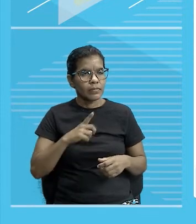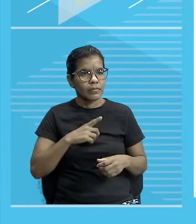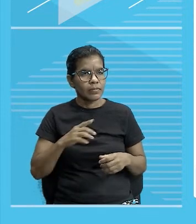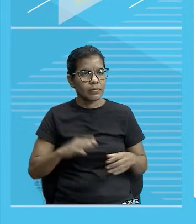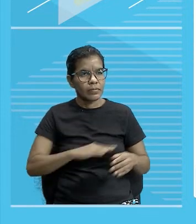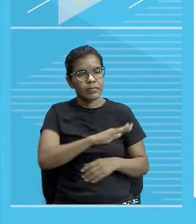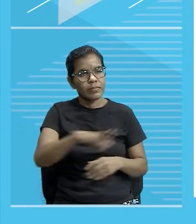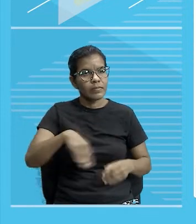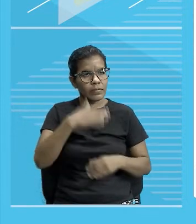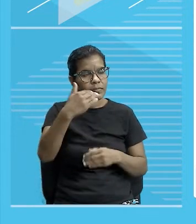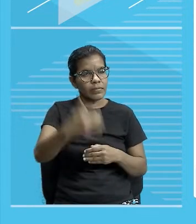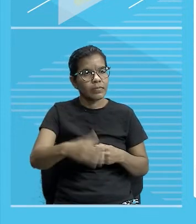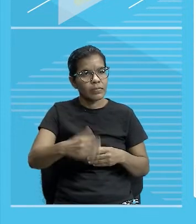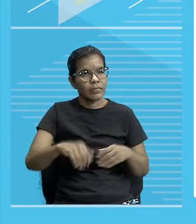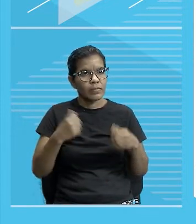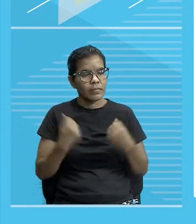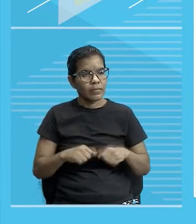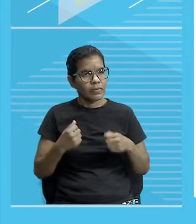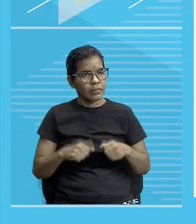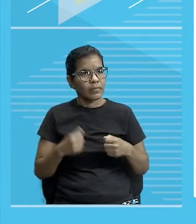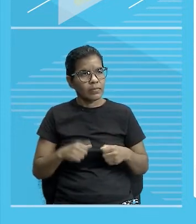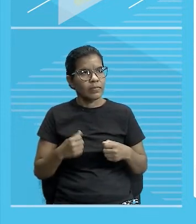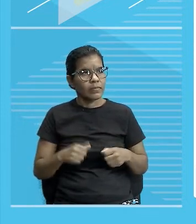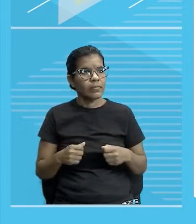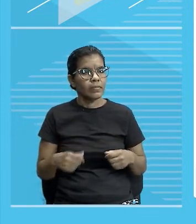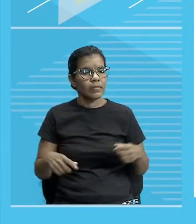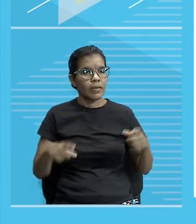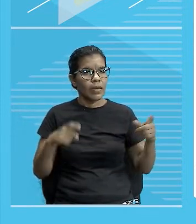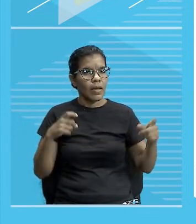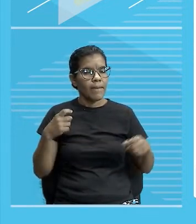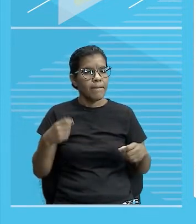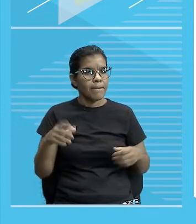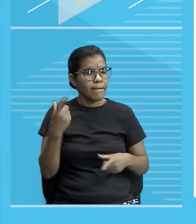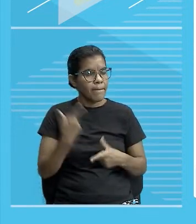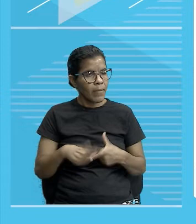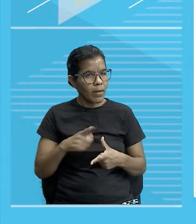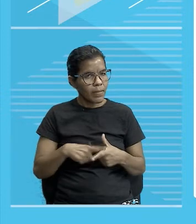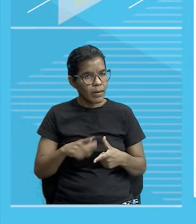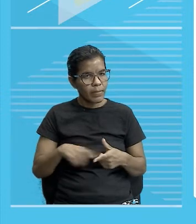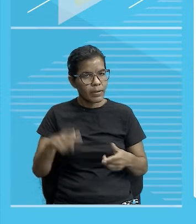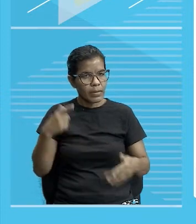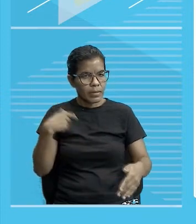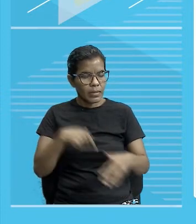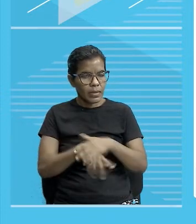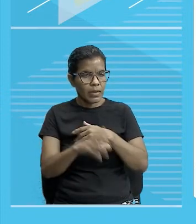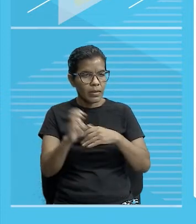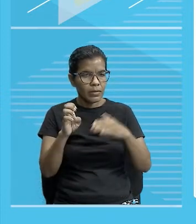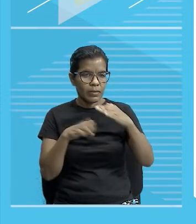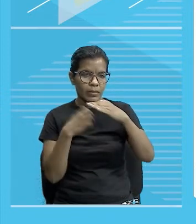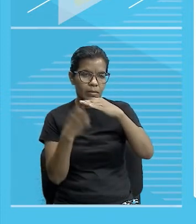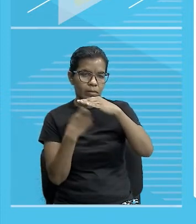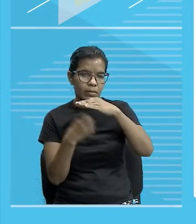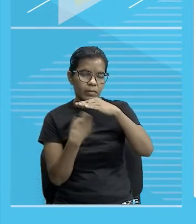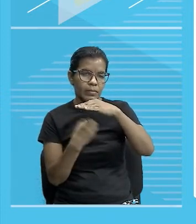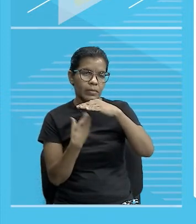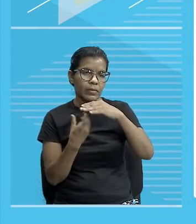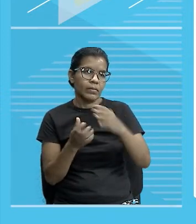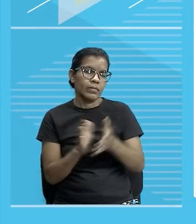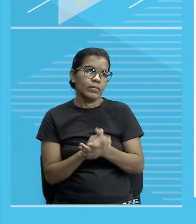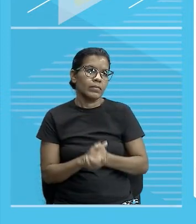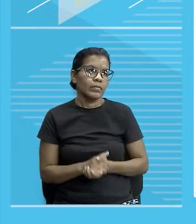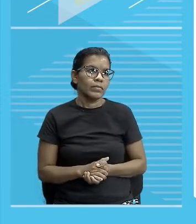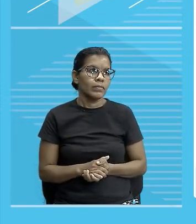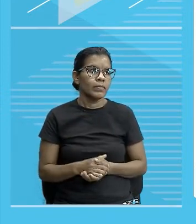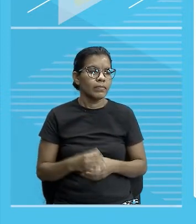ambientes foras que podem causar problemas dentro das empresas certo ou seja meus queridos